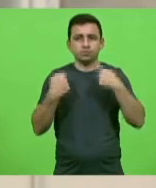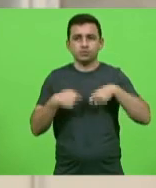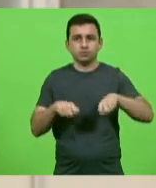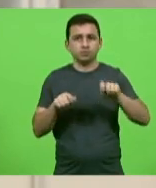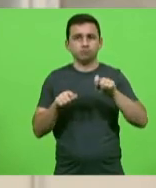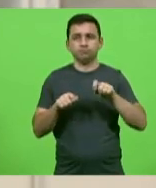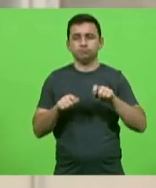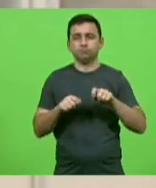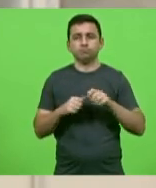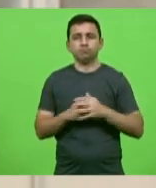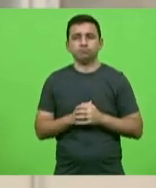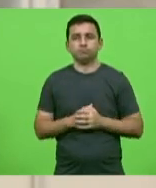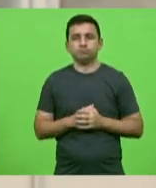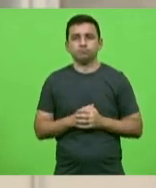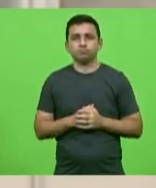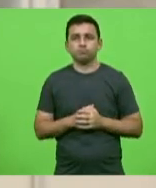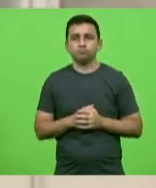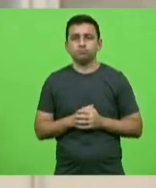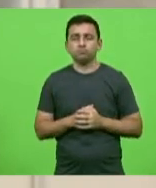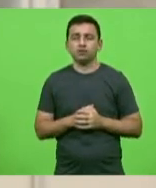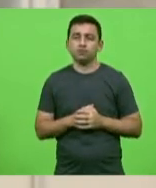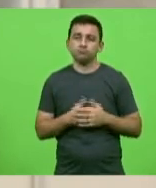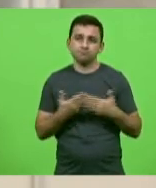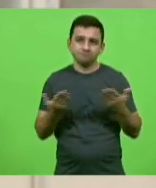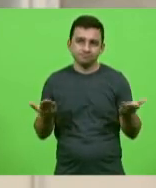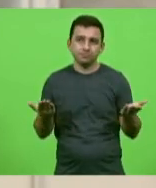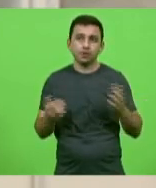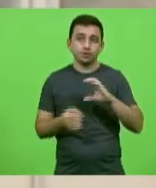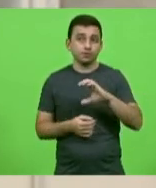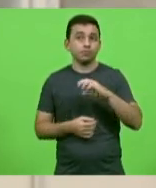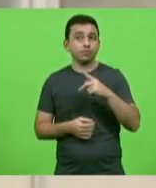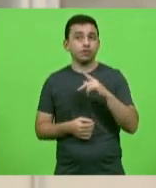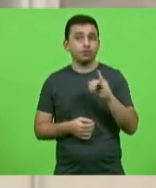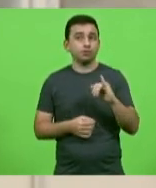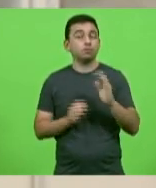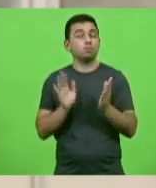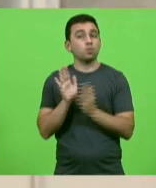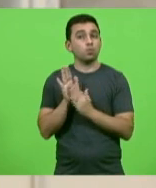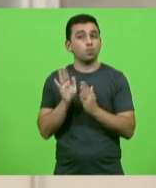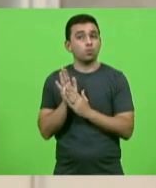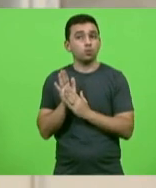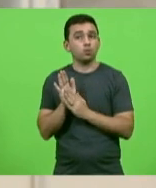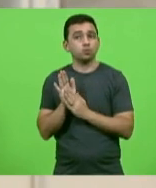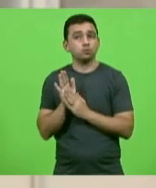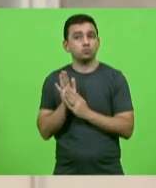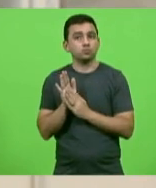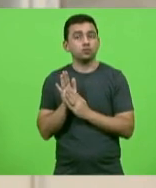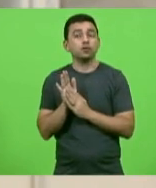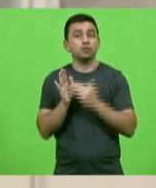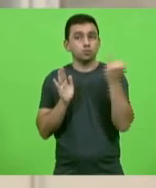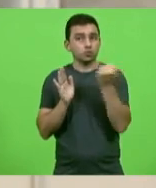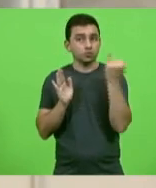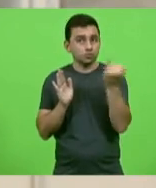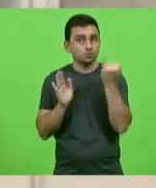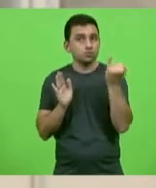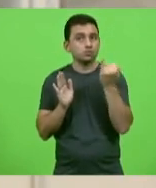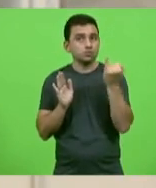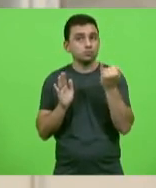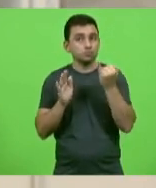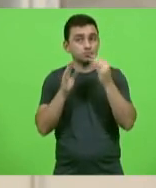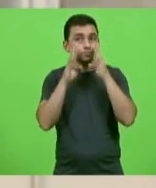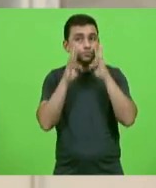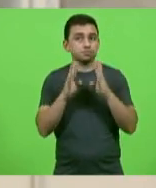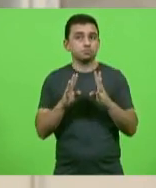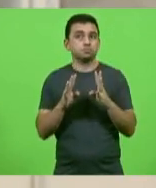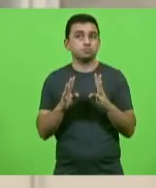for sobre isto a NH que a CPI tinha como propósito e Esse aspecto importantíssimo a